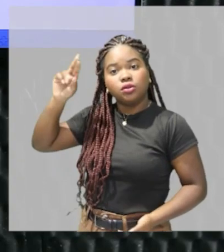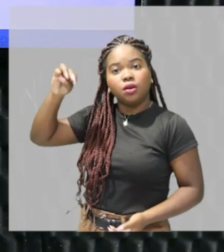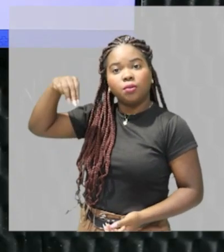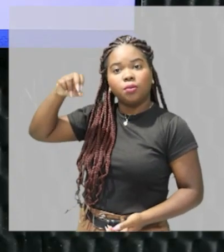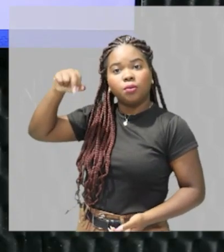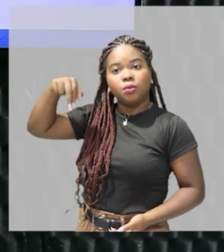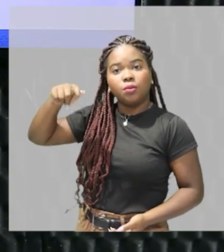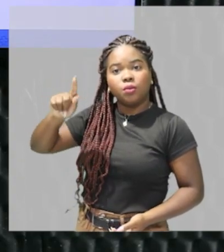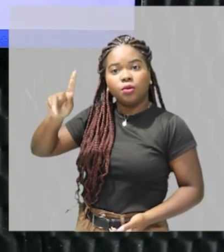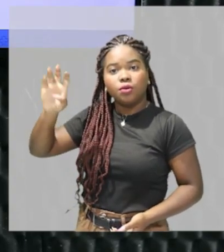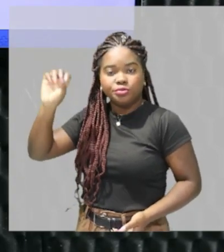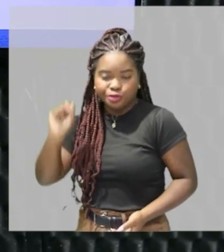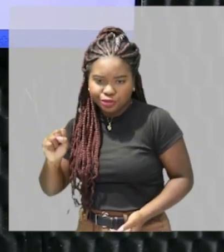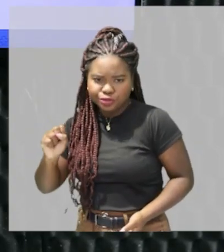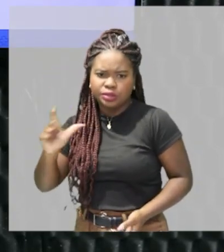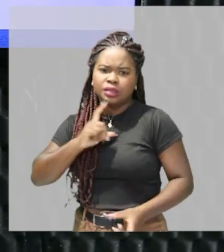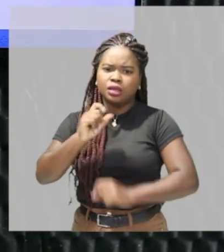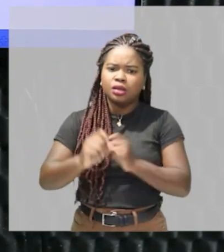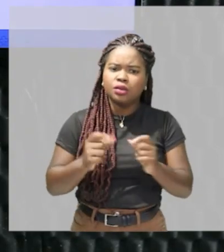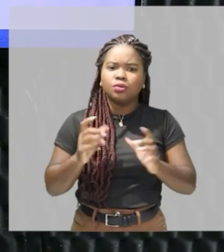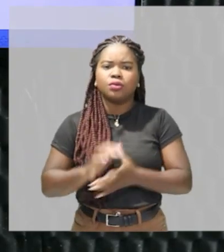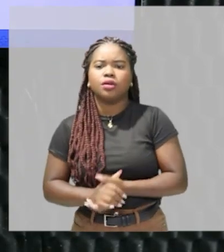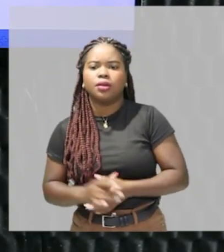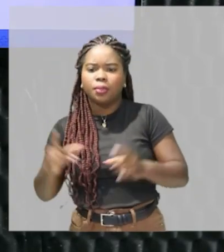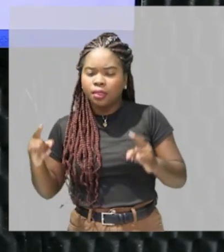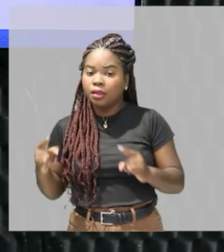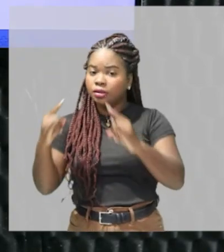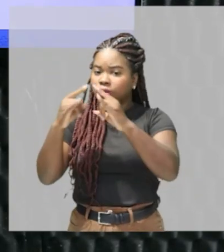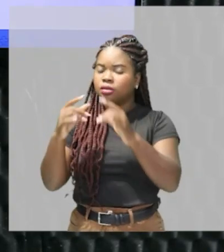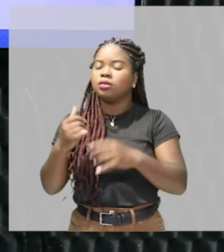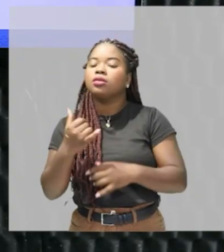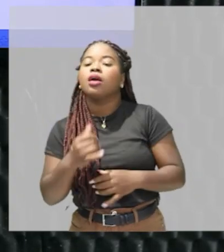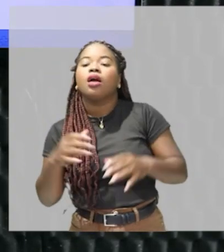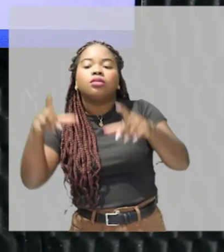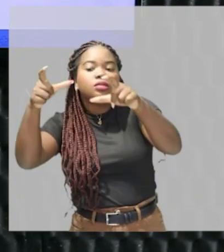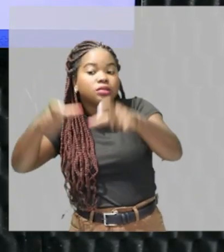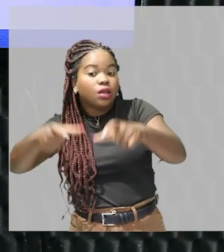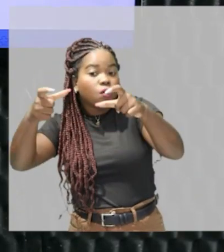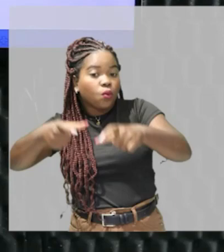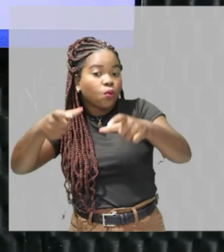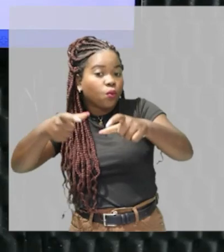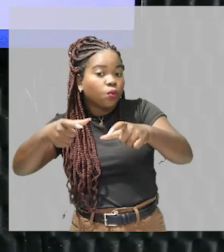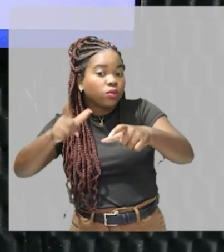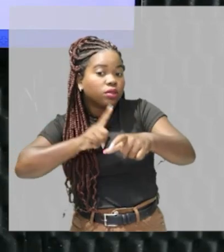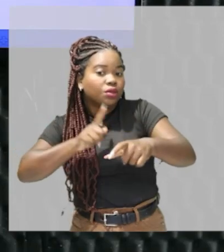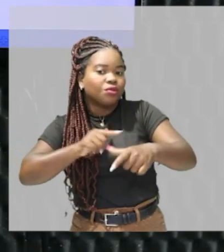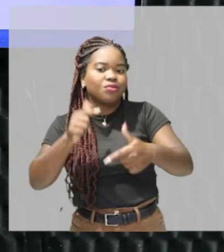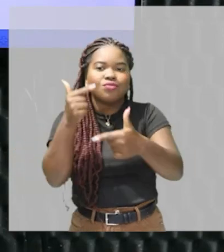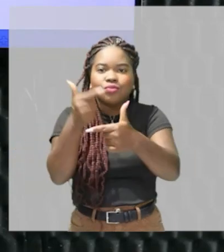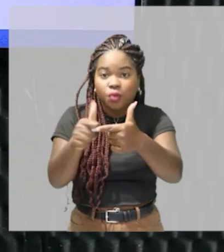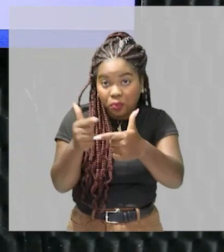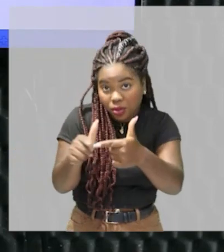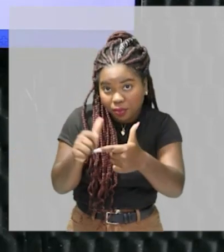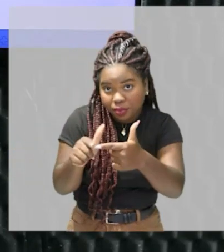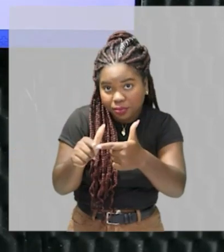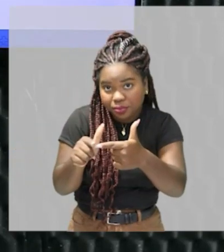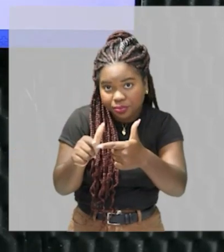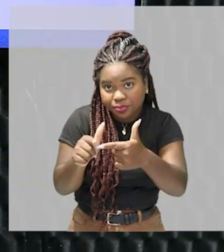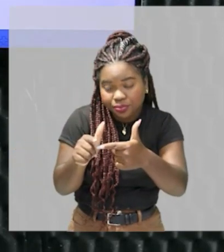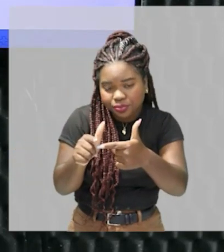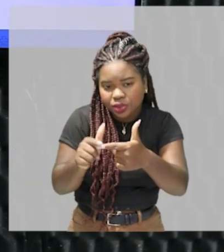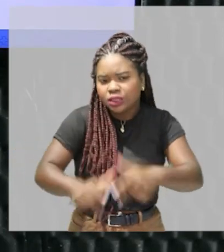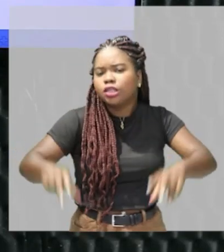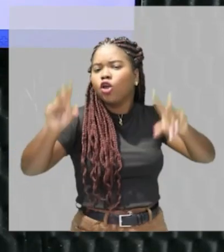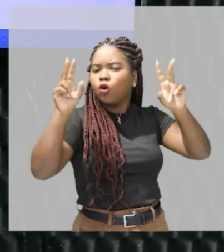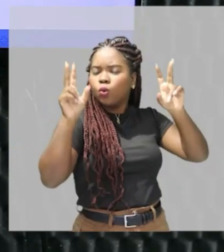beneditinos, trazem dessa instituição aqui, ó, dessa localidade, tiveram um problema. Tá? Então,